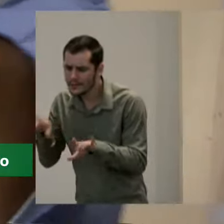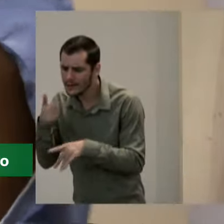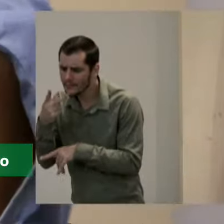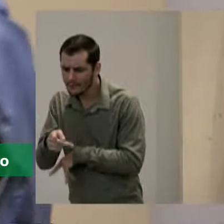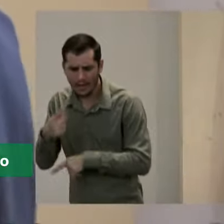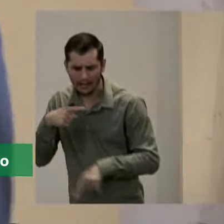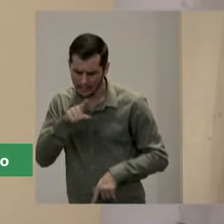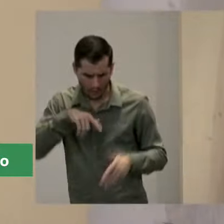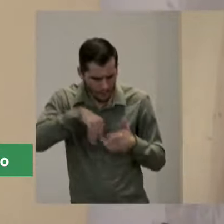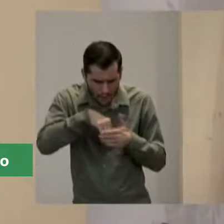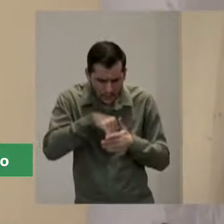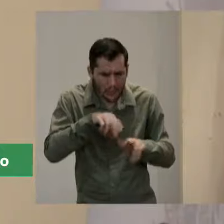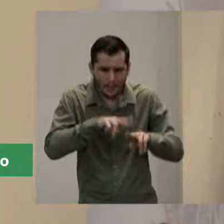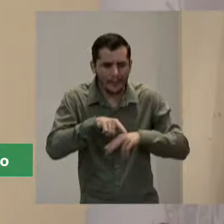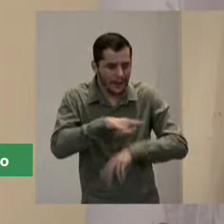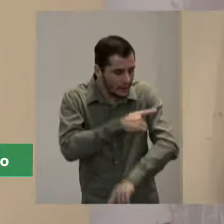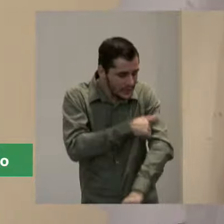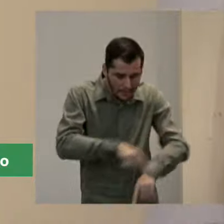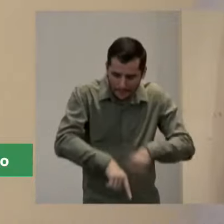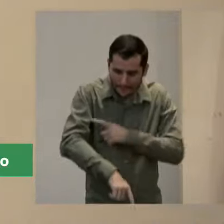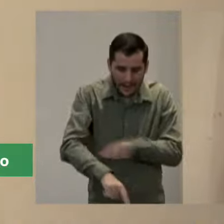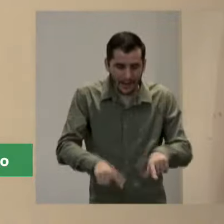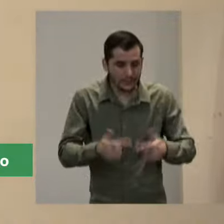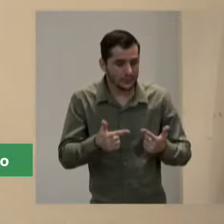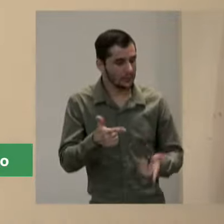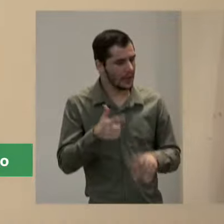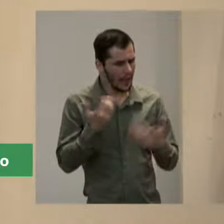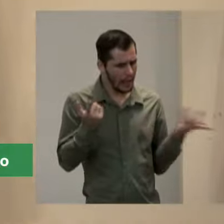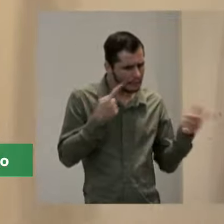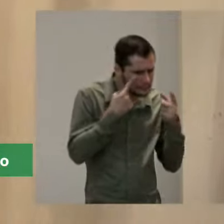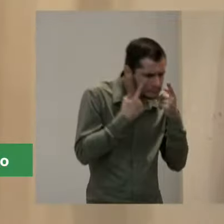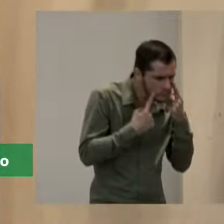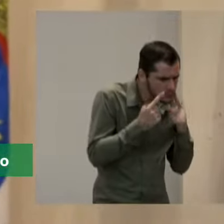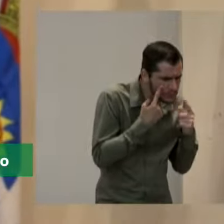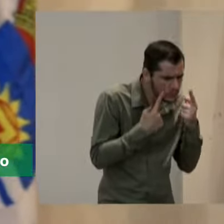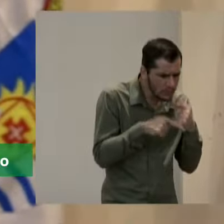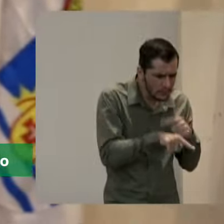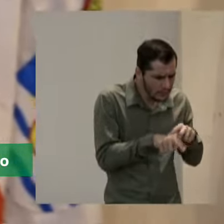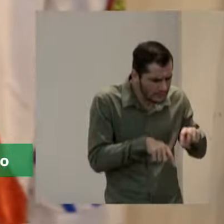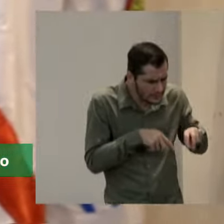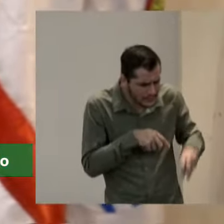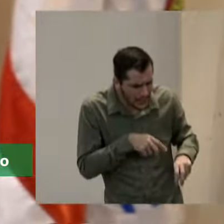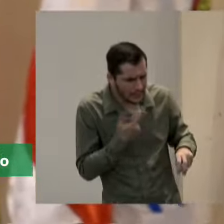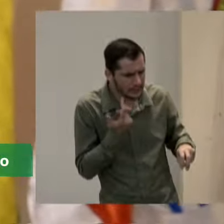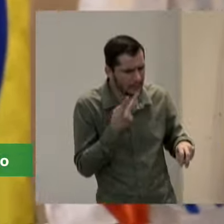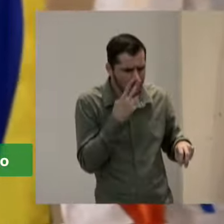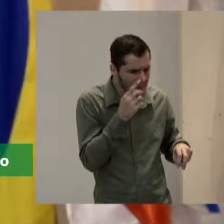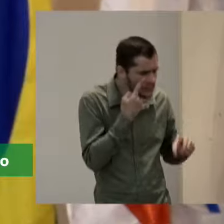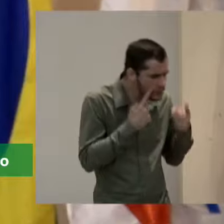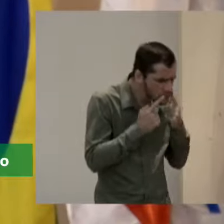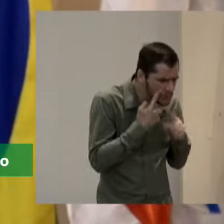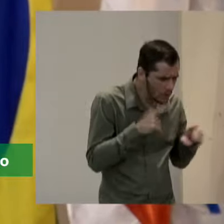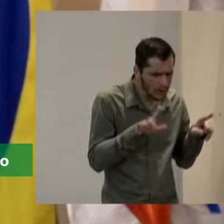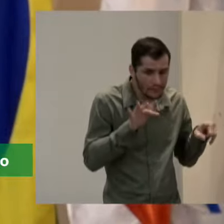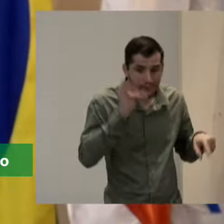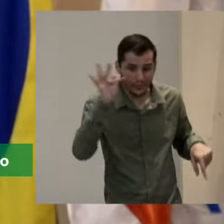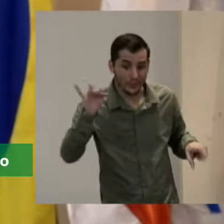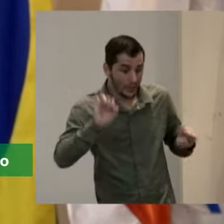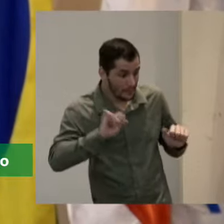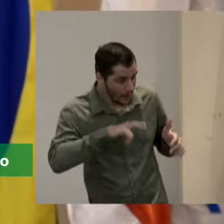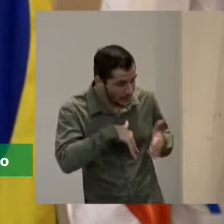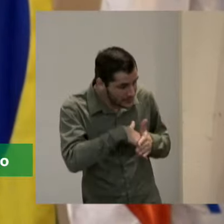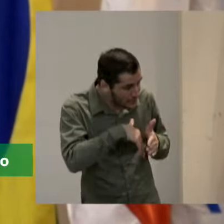chorar, aí Dona Sebastiana vinha, ela estava sentada na calçada e me abraçava: ou não chora não, um dia eles vão deixar você jogar. E eu ficava